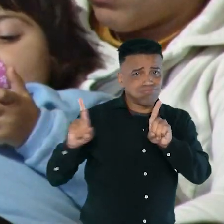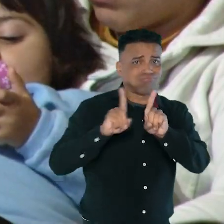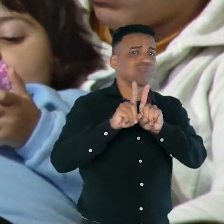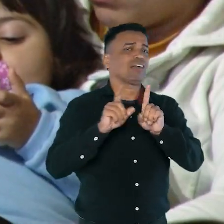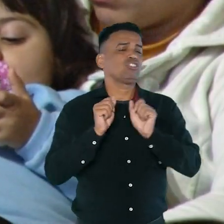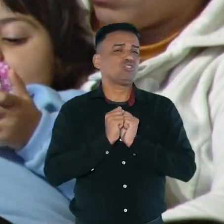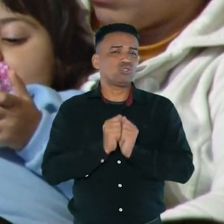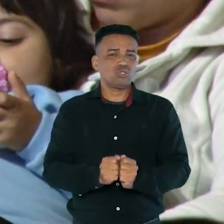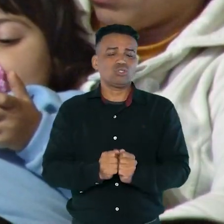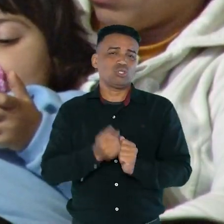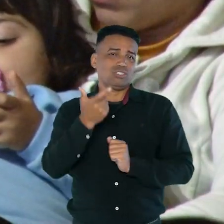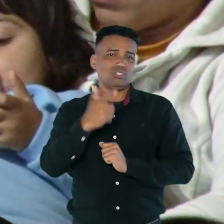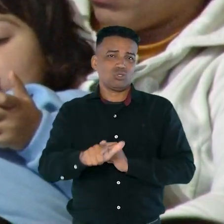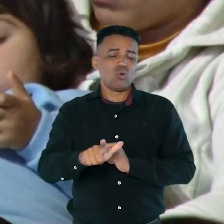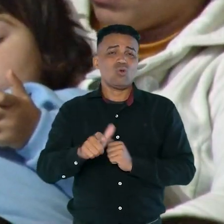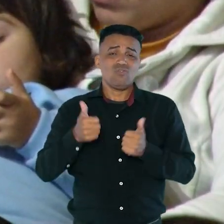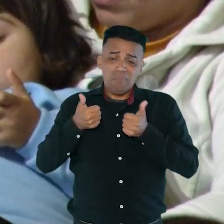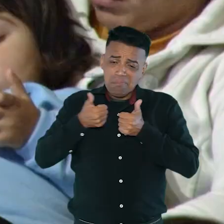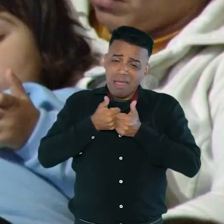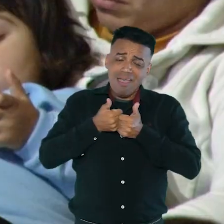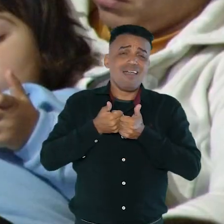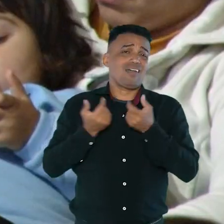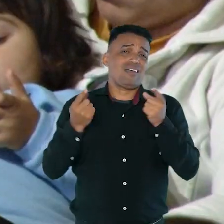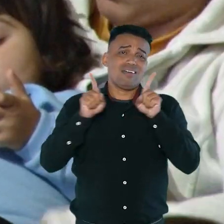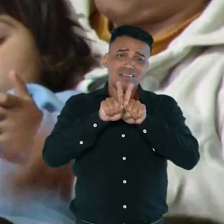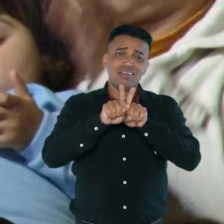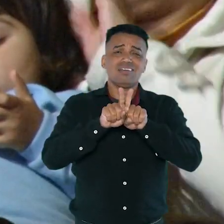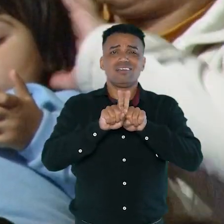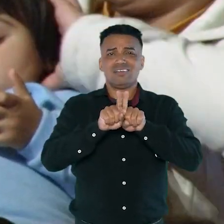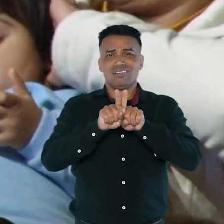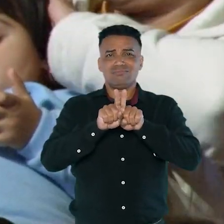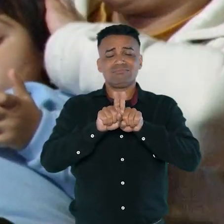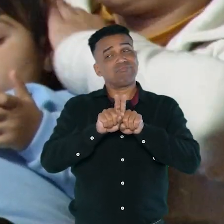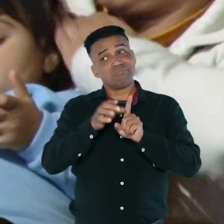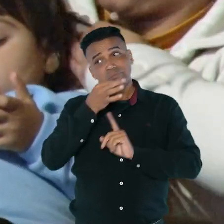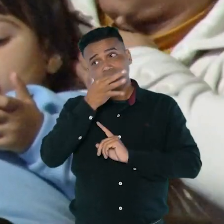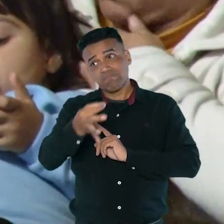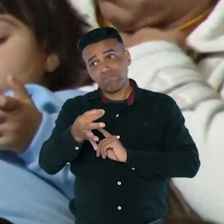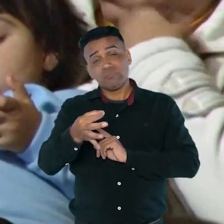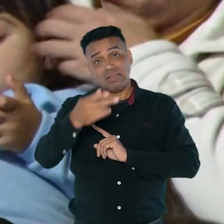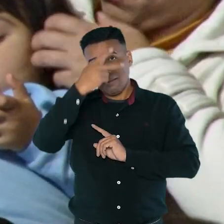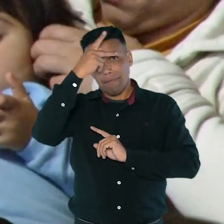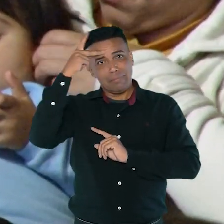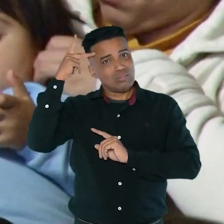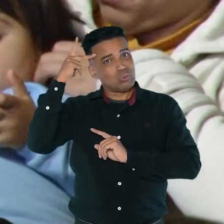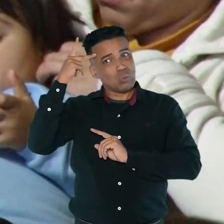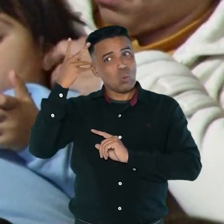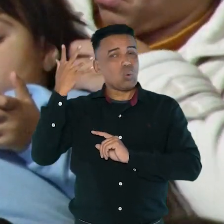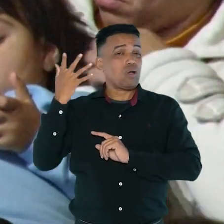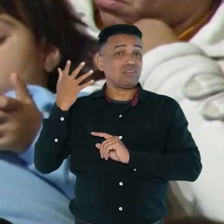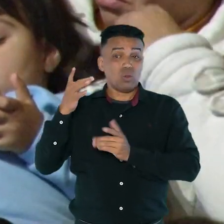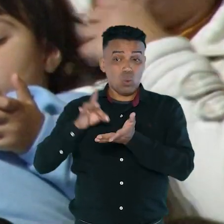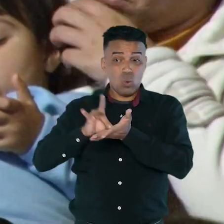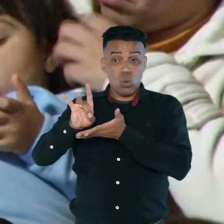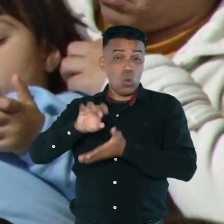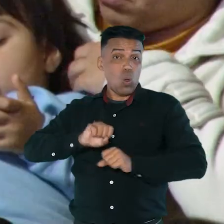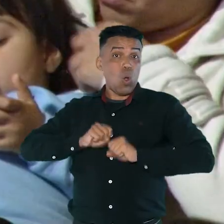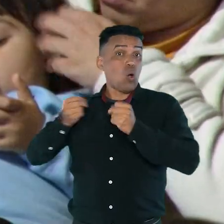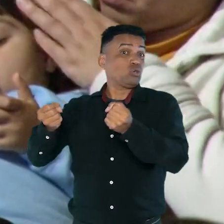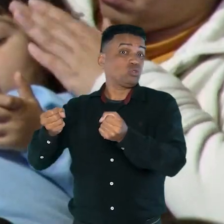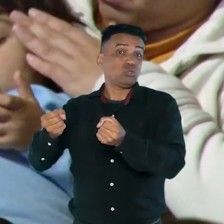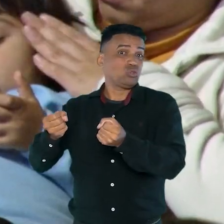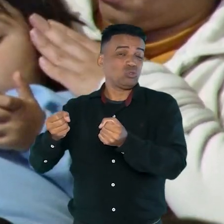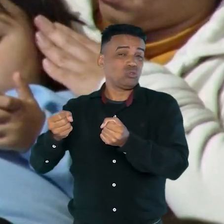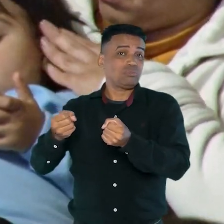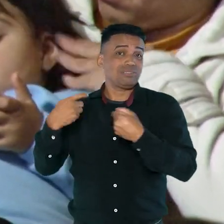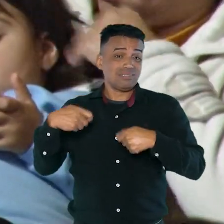volta para perto, que eu acho que com essa pessoa eu não tenho como ter ódio, entendeu?